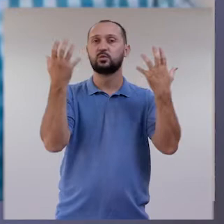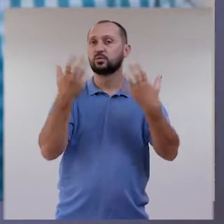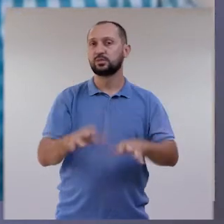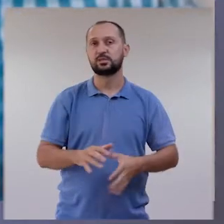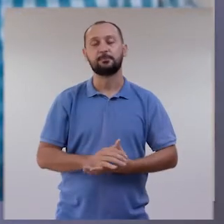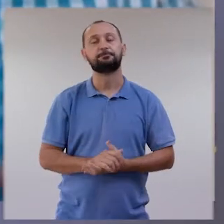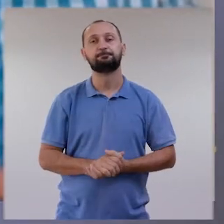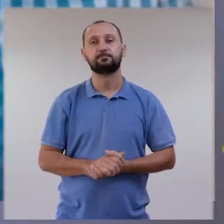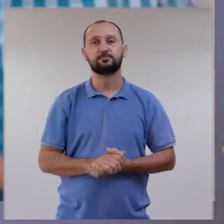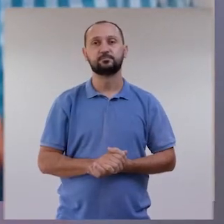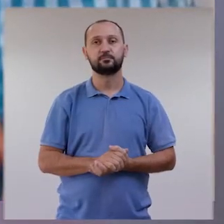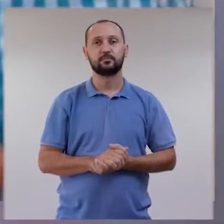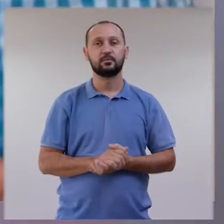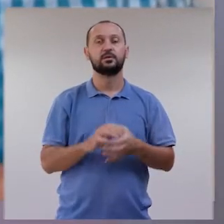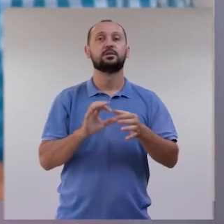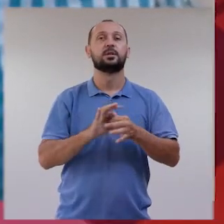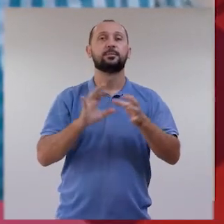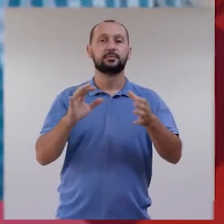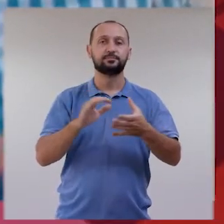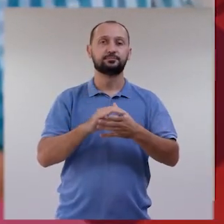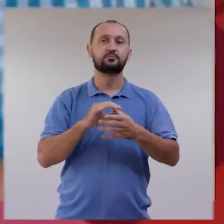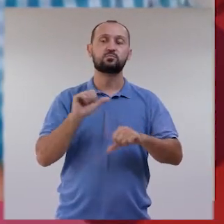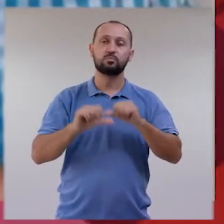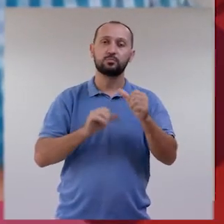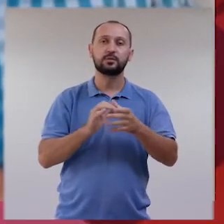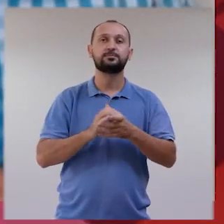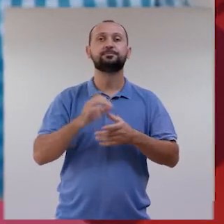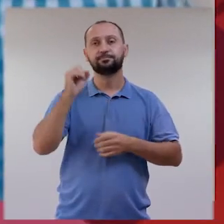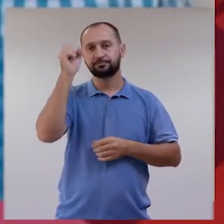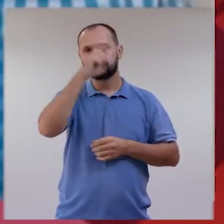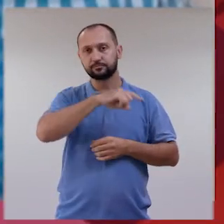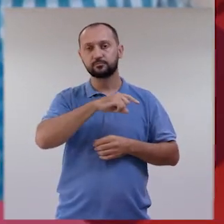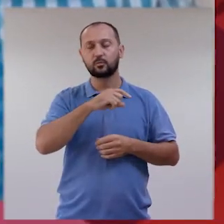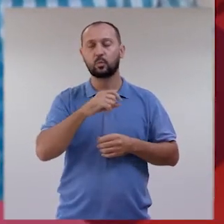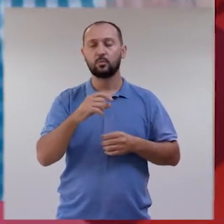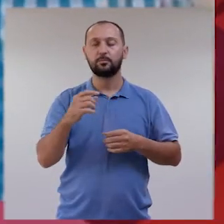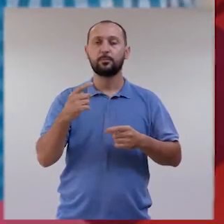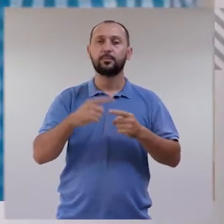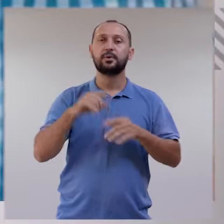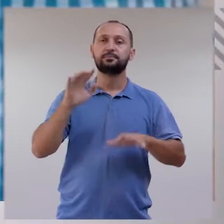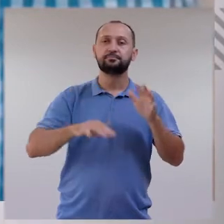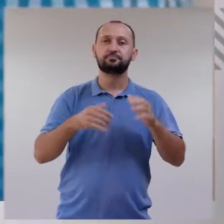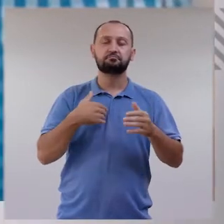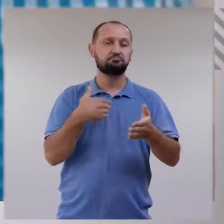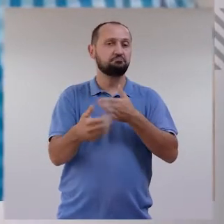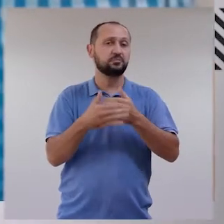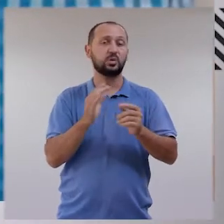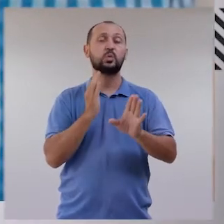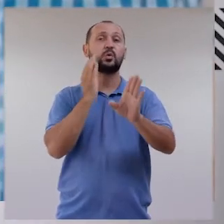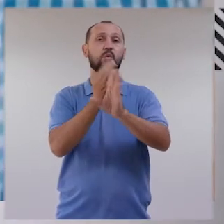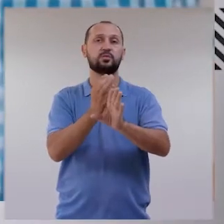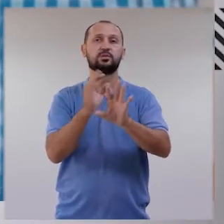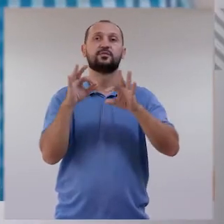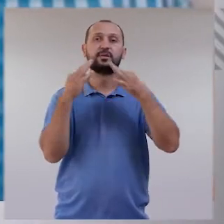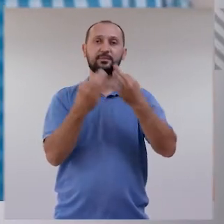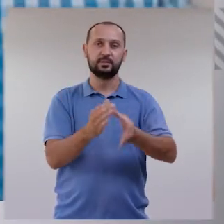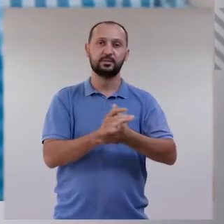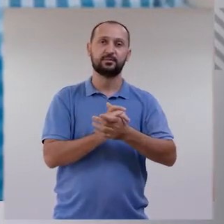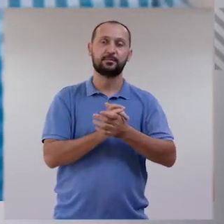a família não fizer autorizar a doação. Então, dificultou por um lado, porque às vezes você não encontra a